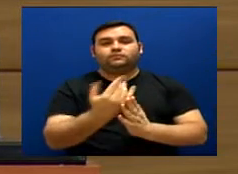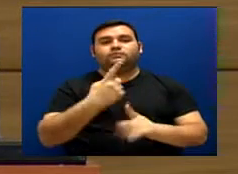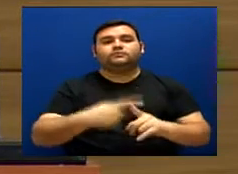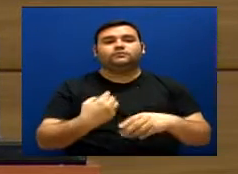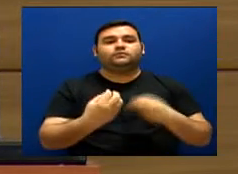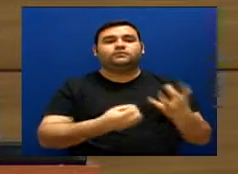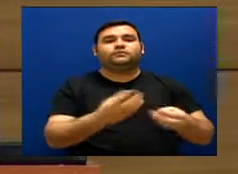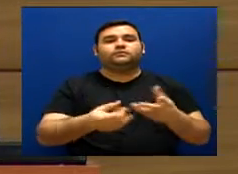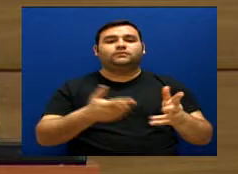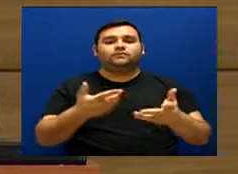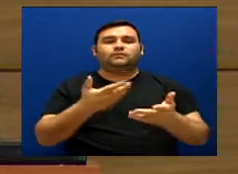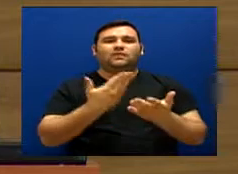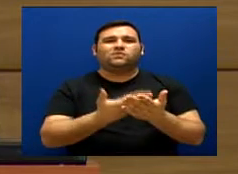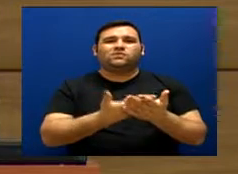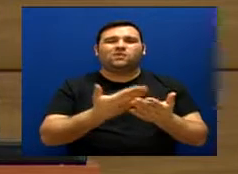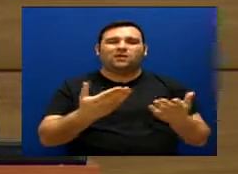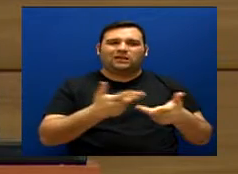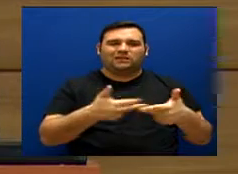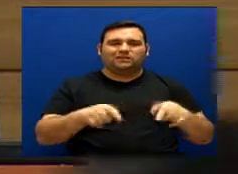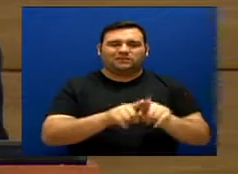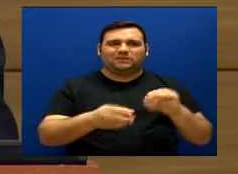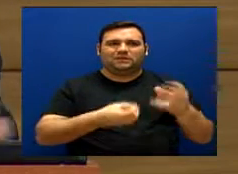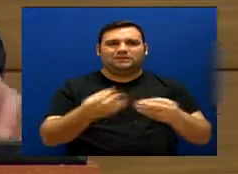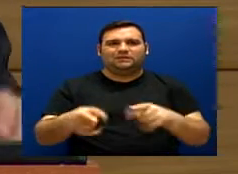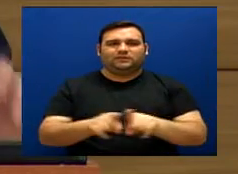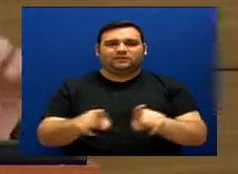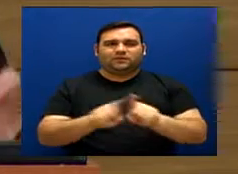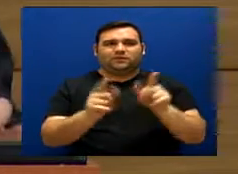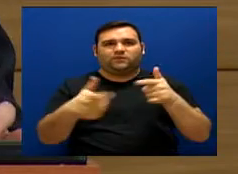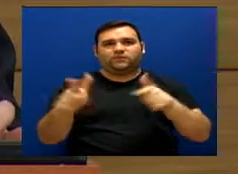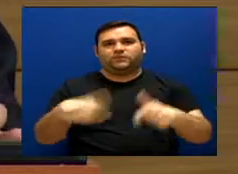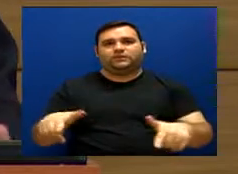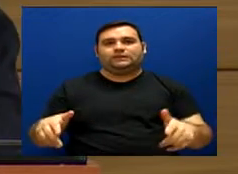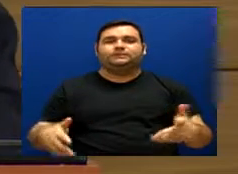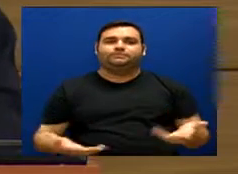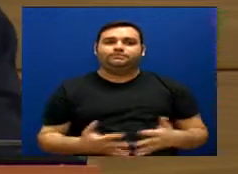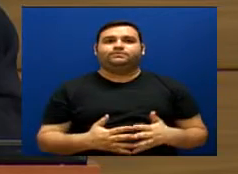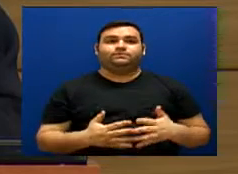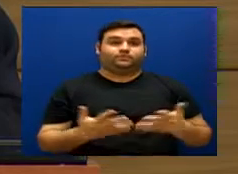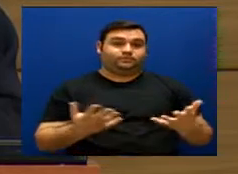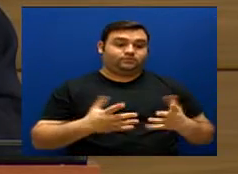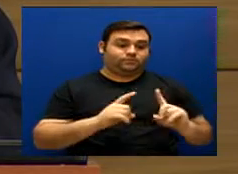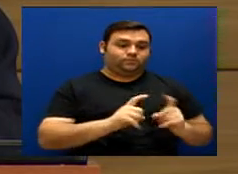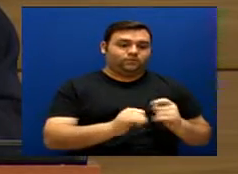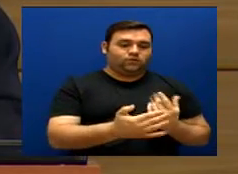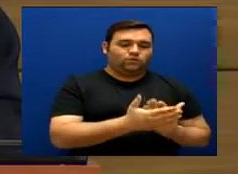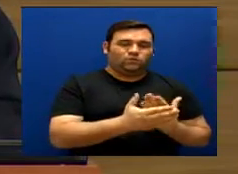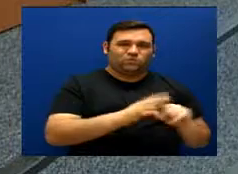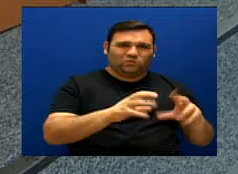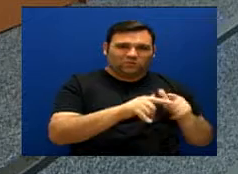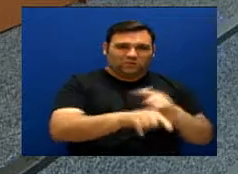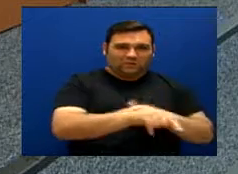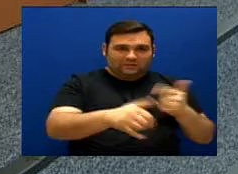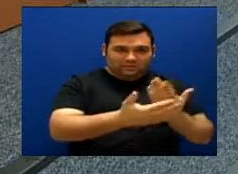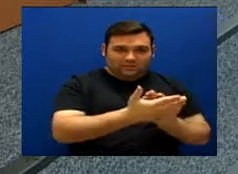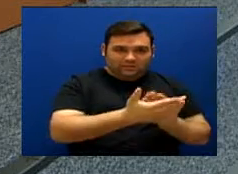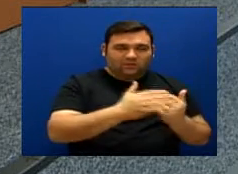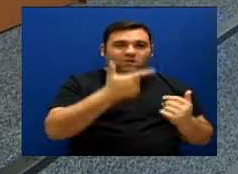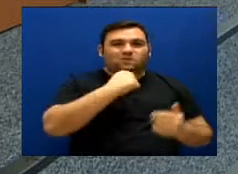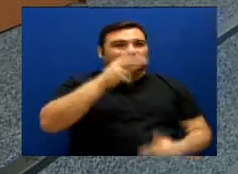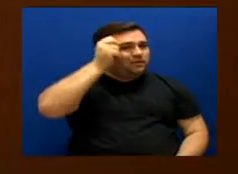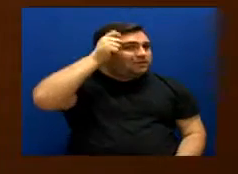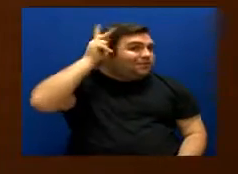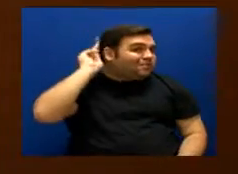de fornecimento de material didático e das outras providências. Aí a Comissão de Educação, pastor